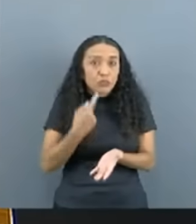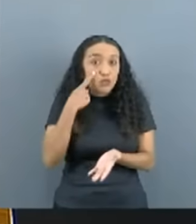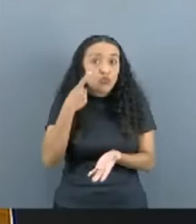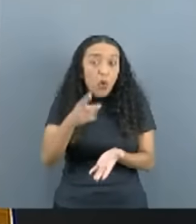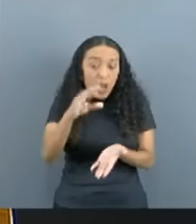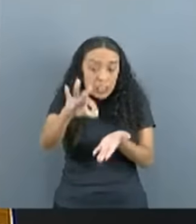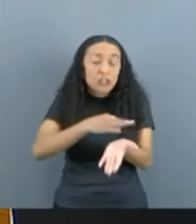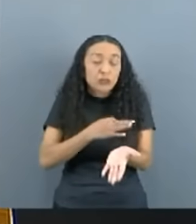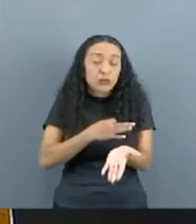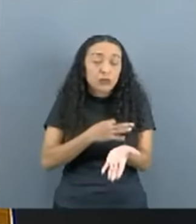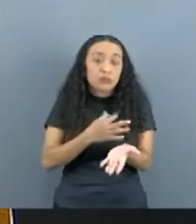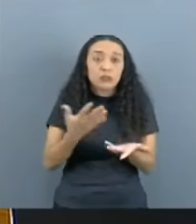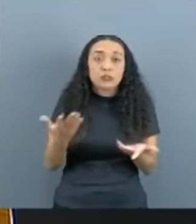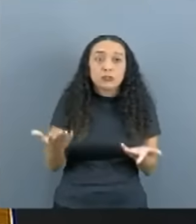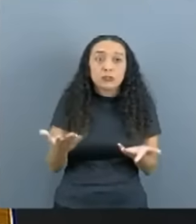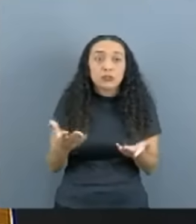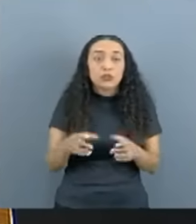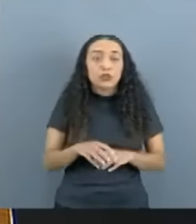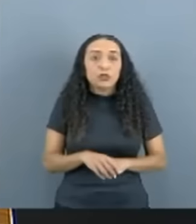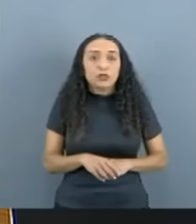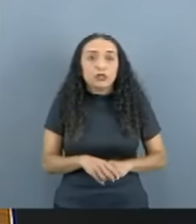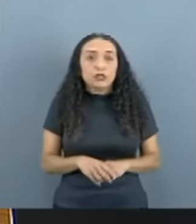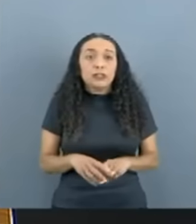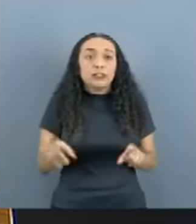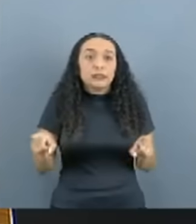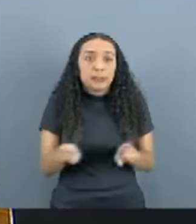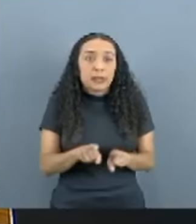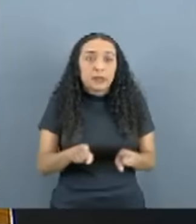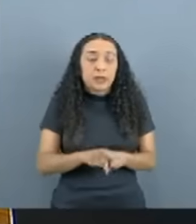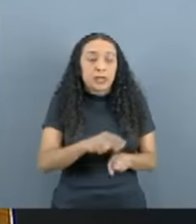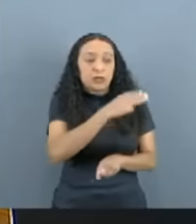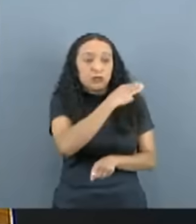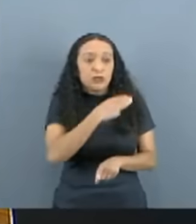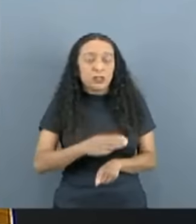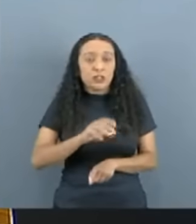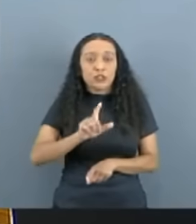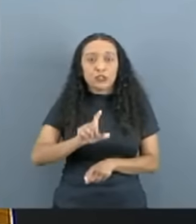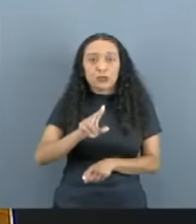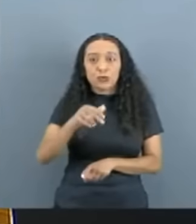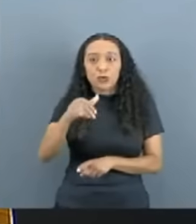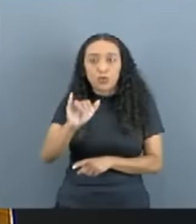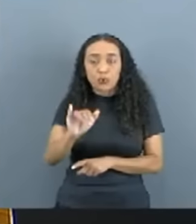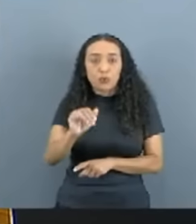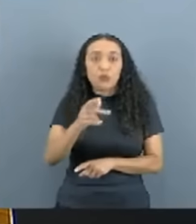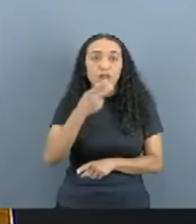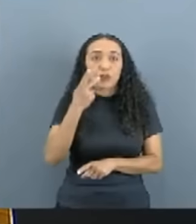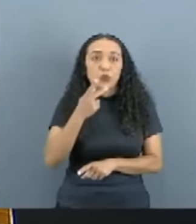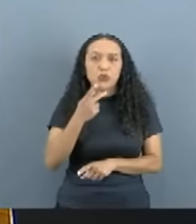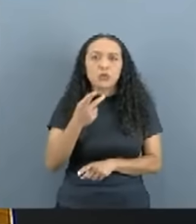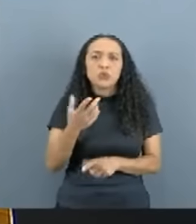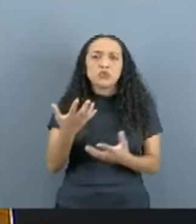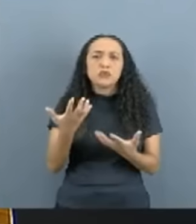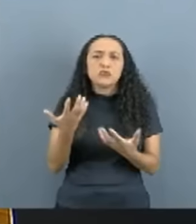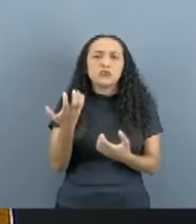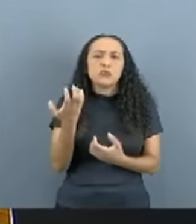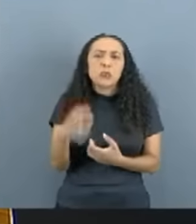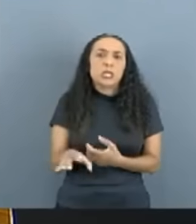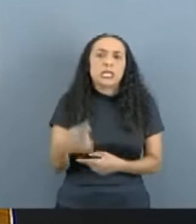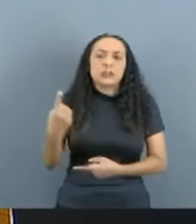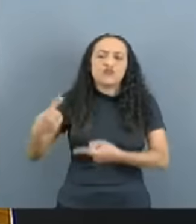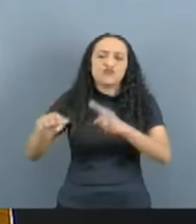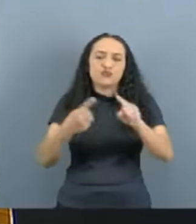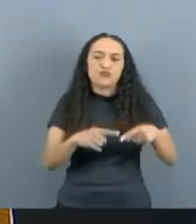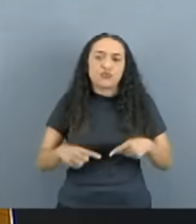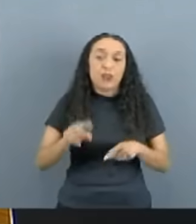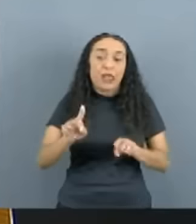Moro, o ministro Lupe disse que iria não aceitou discutir naquela reunião,